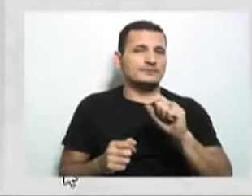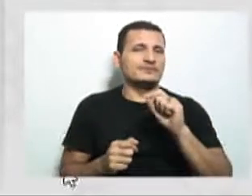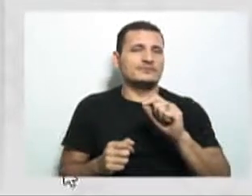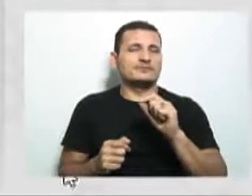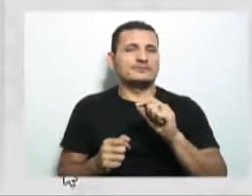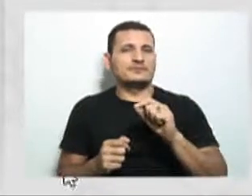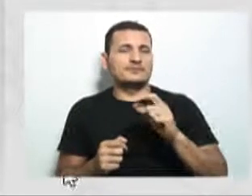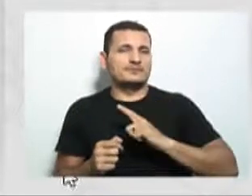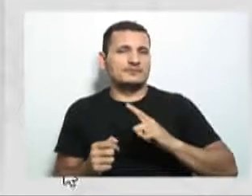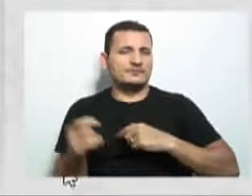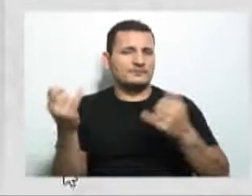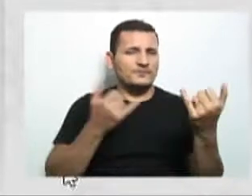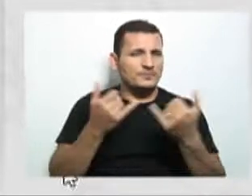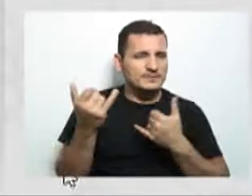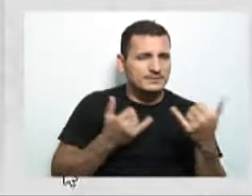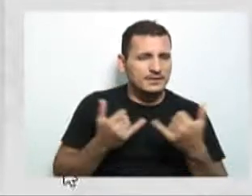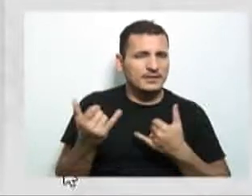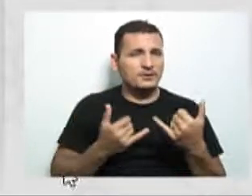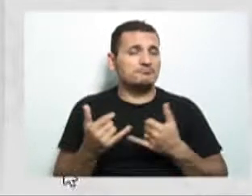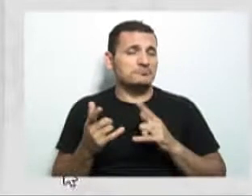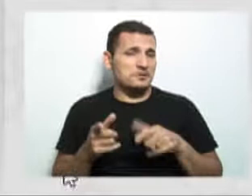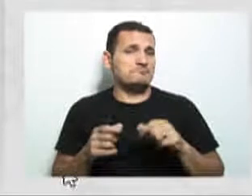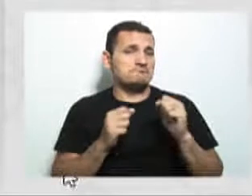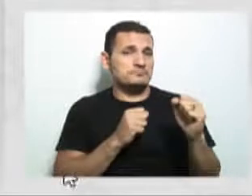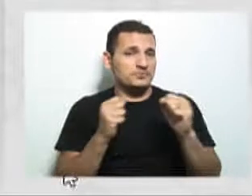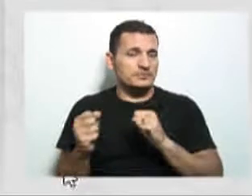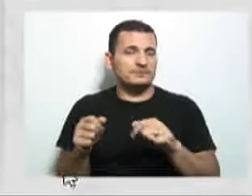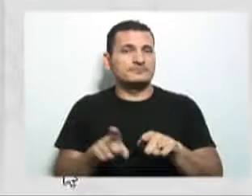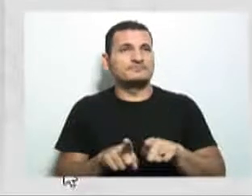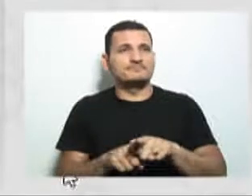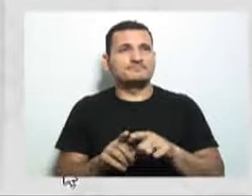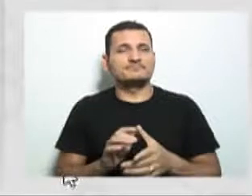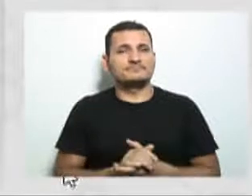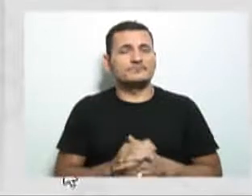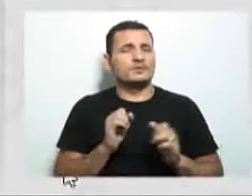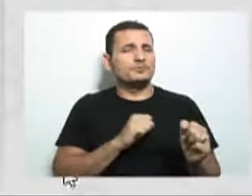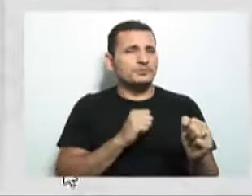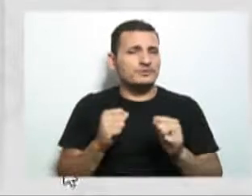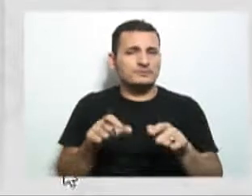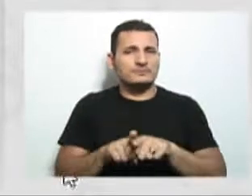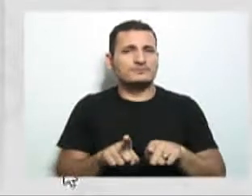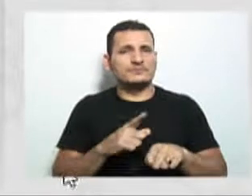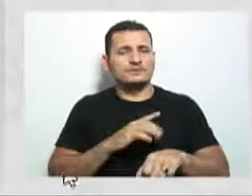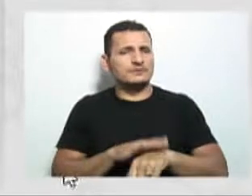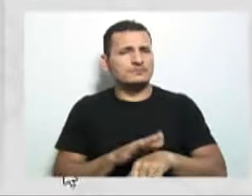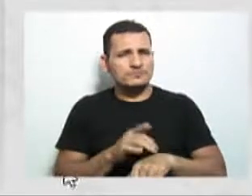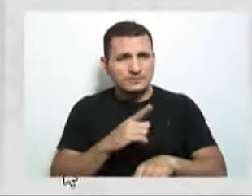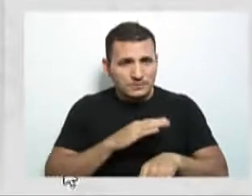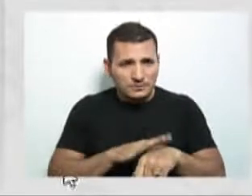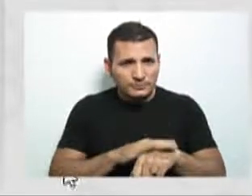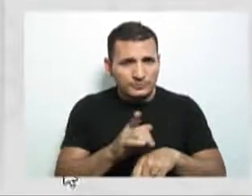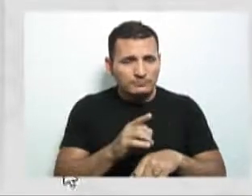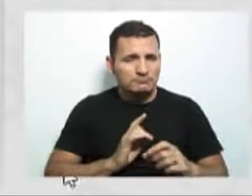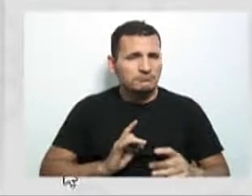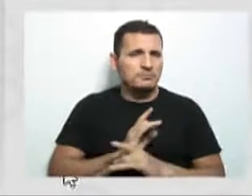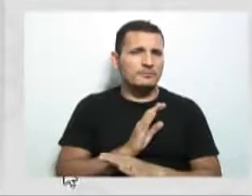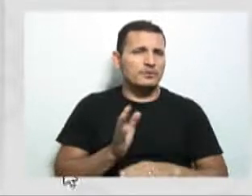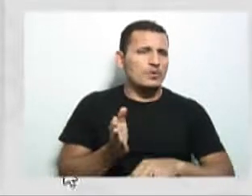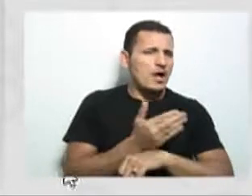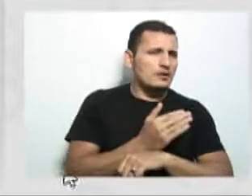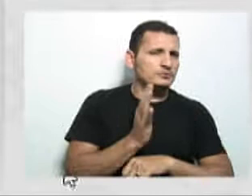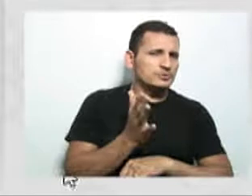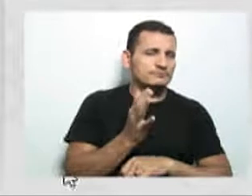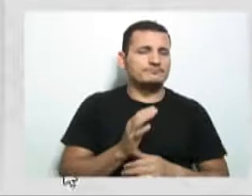ter total informação. Isso é um poder também. O poder também se relaciona com o tempo. Tem tempo para isso? Se preparou? Tá